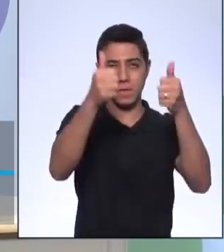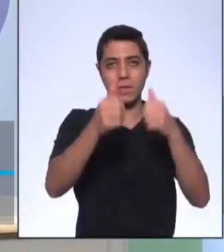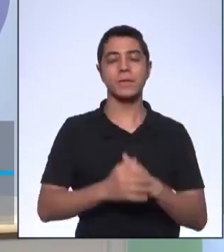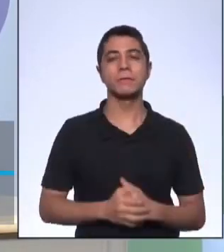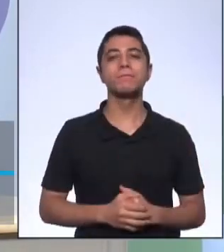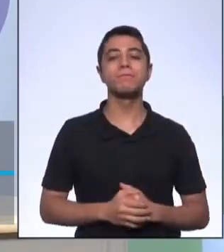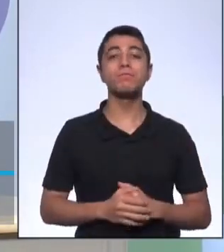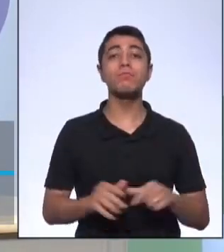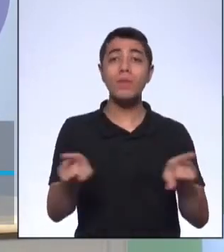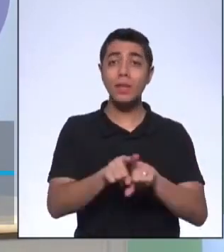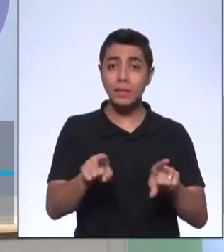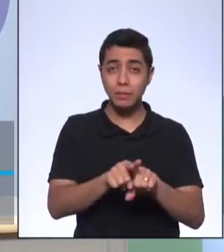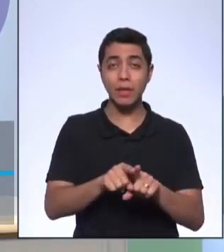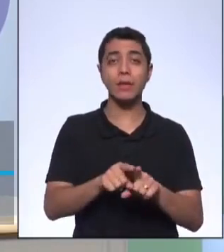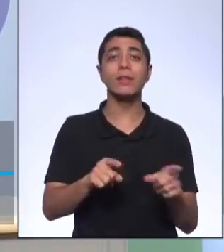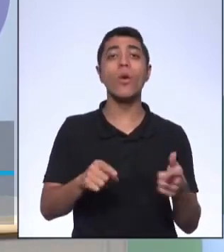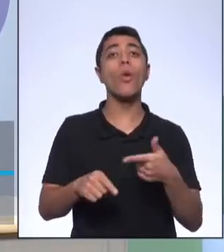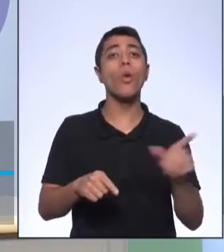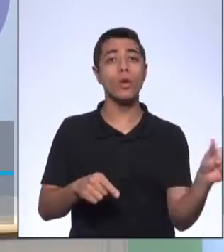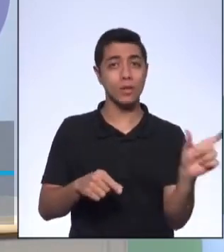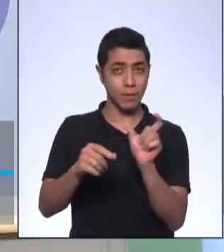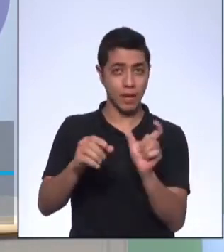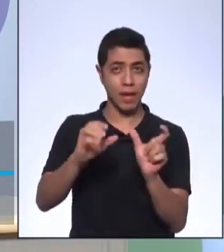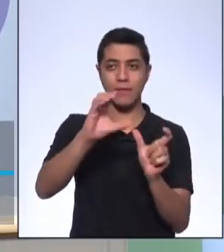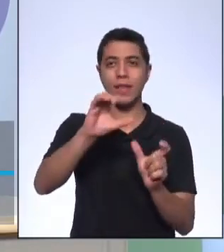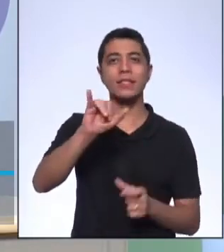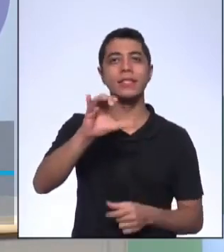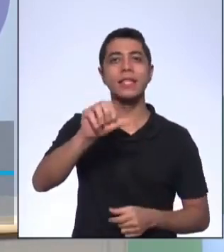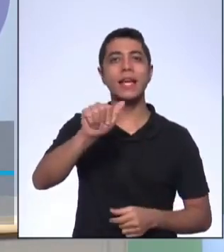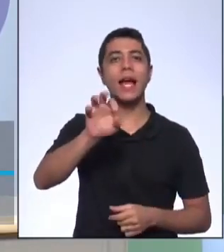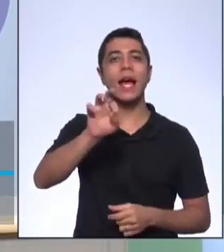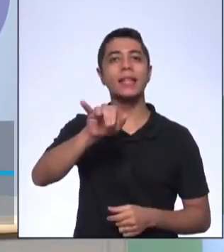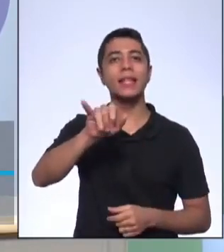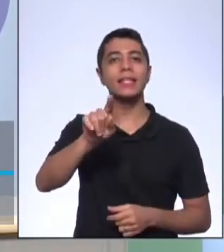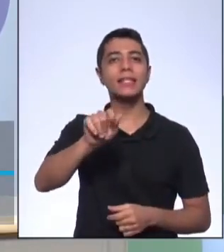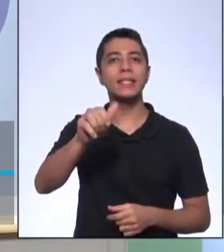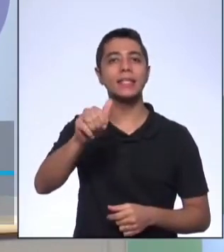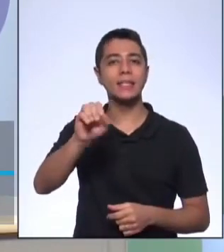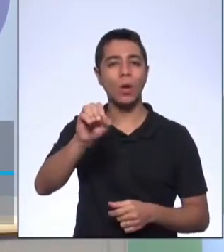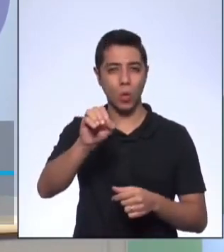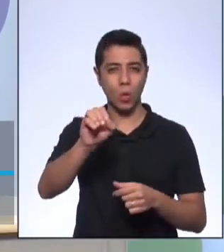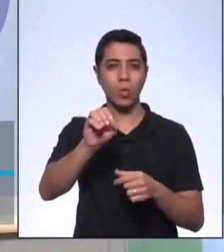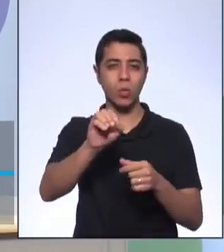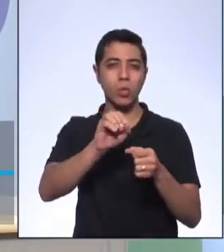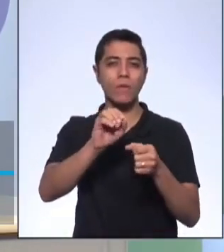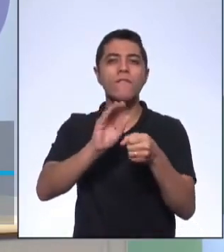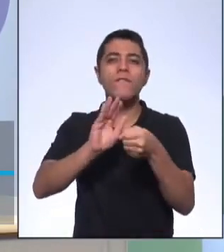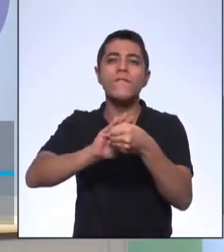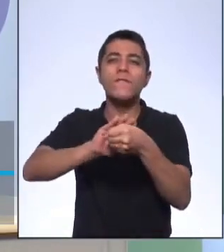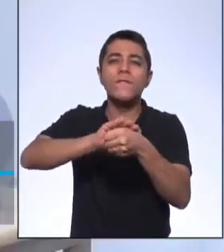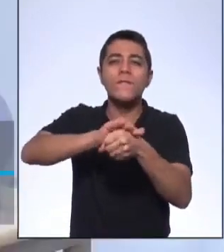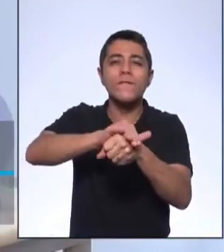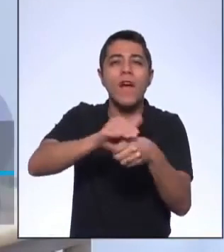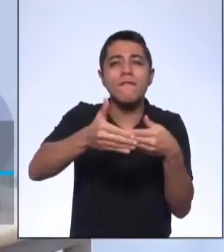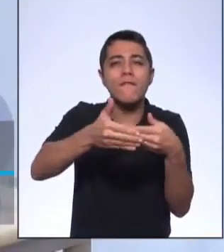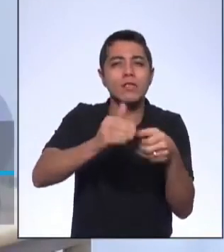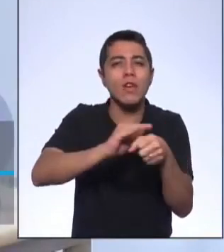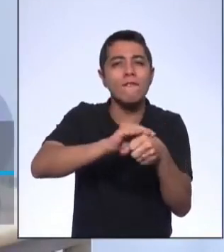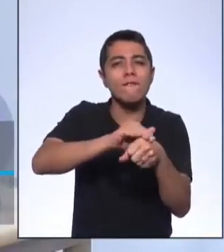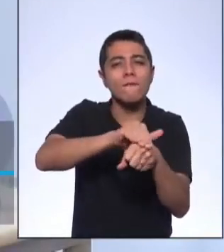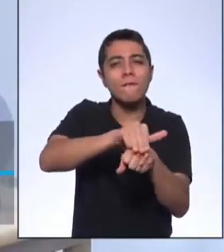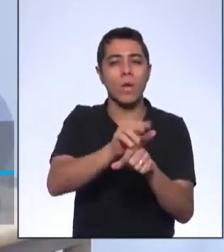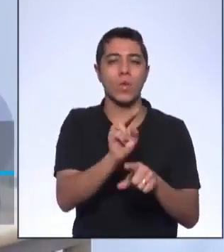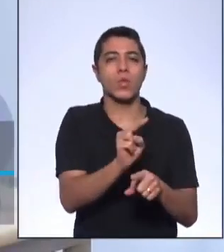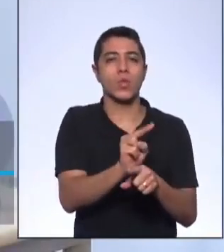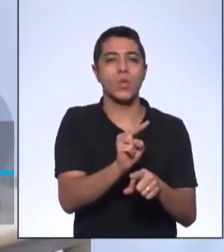sobre cicatrização. O Gustavo falou que as células, elas se curam. Fica um pouco, a gente vai falar um pouquinho a